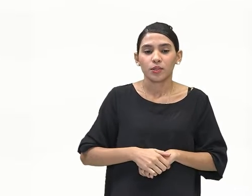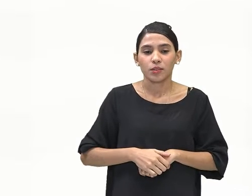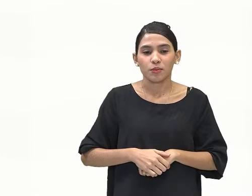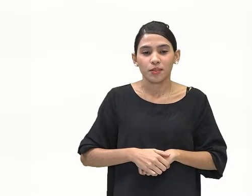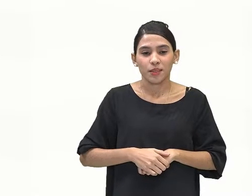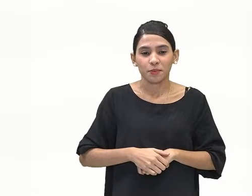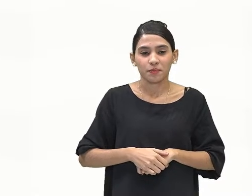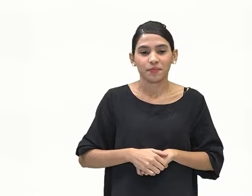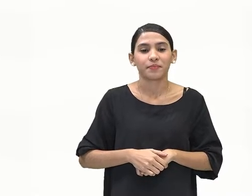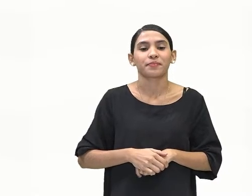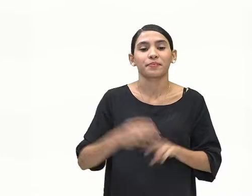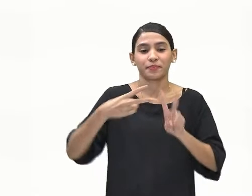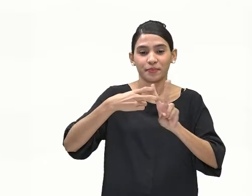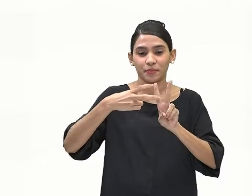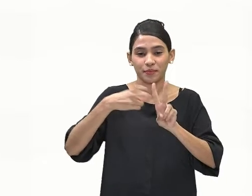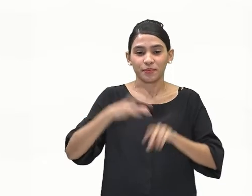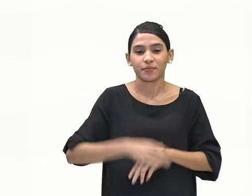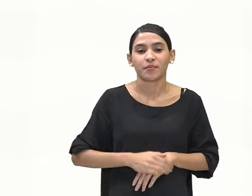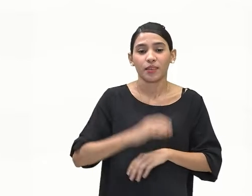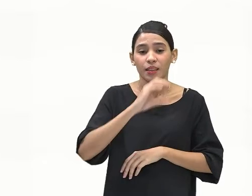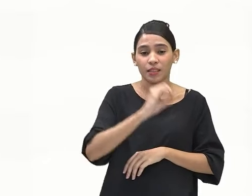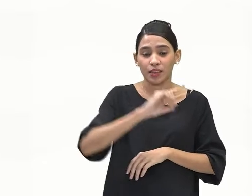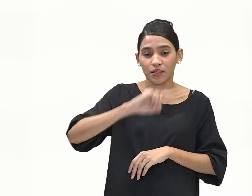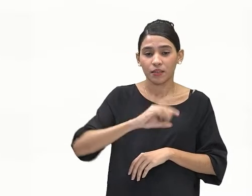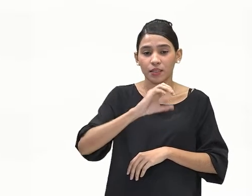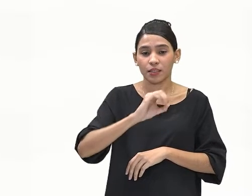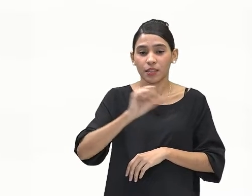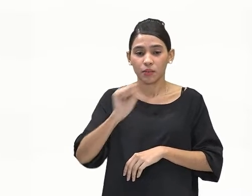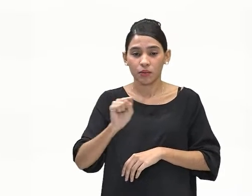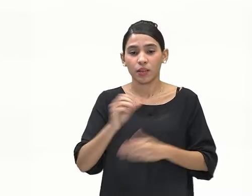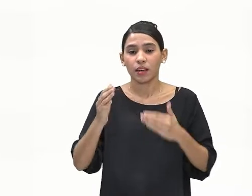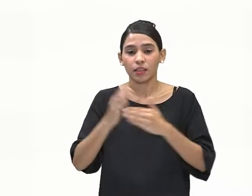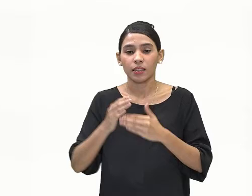0,59%, os indígenas de 0,08% para